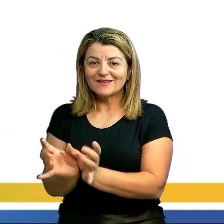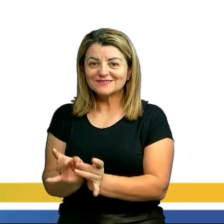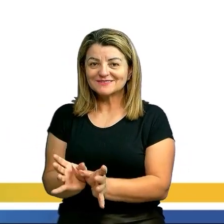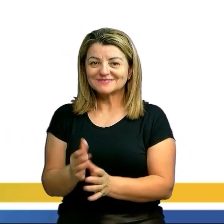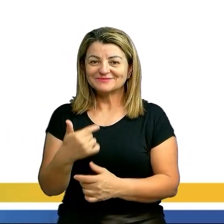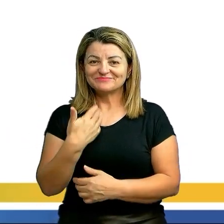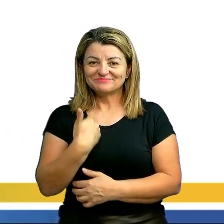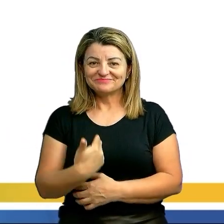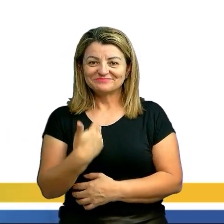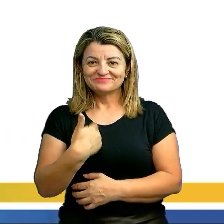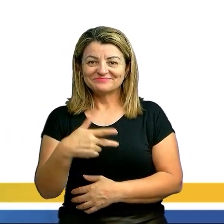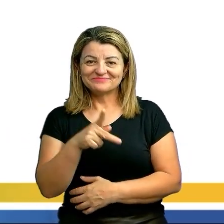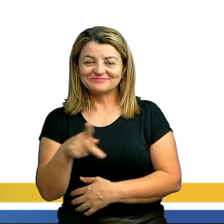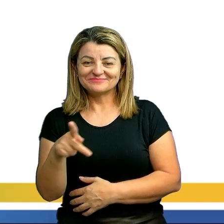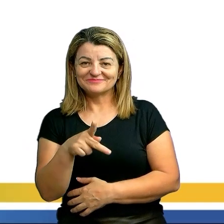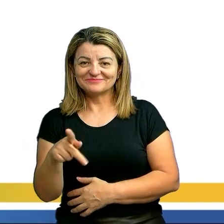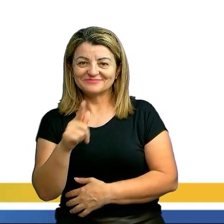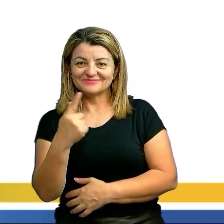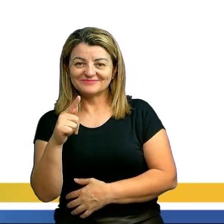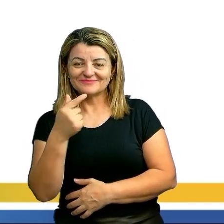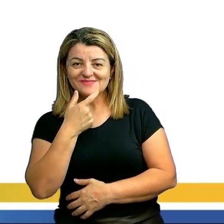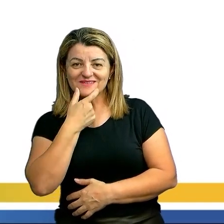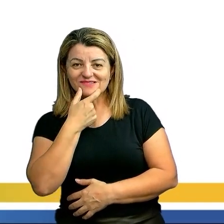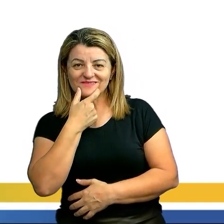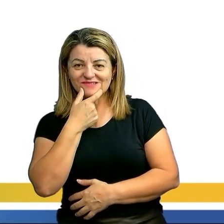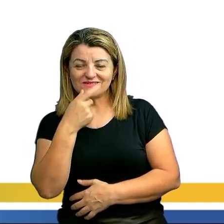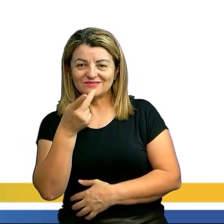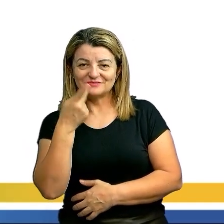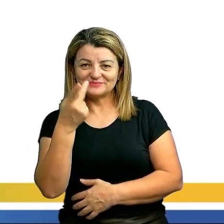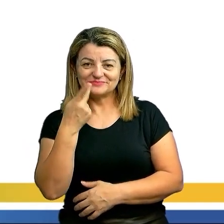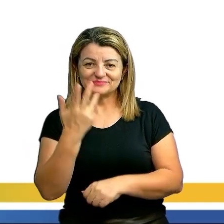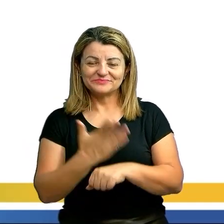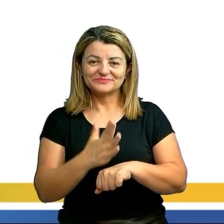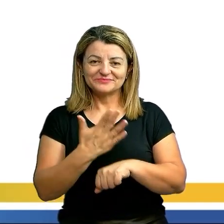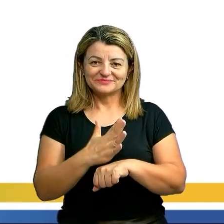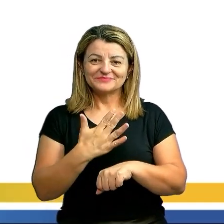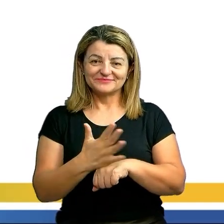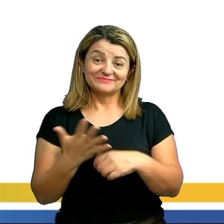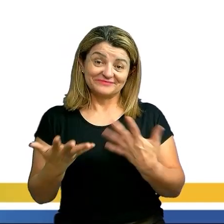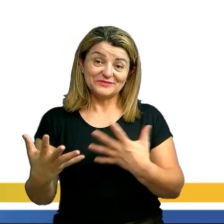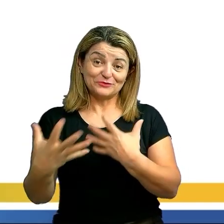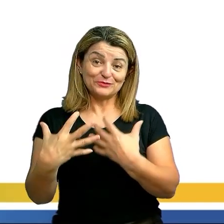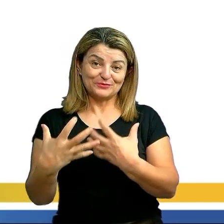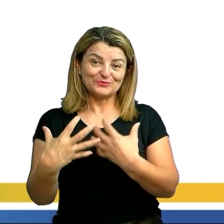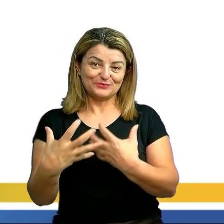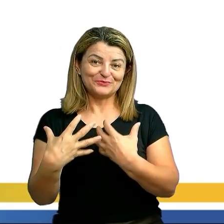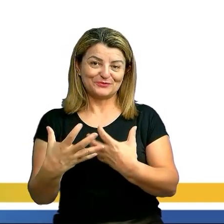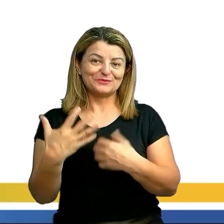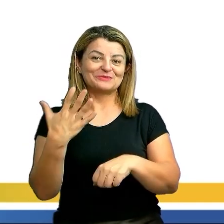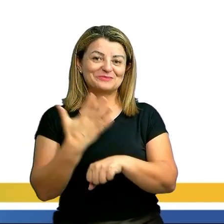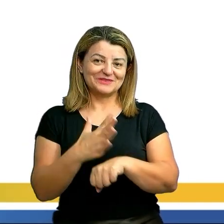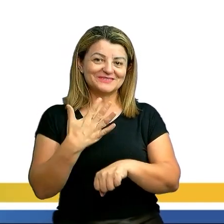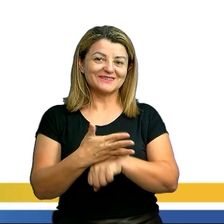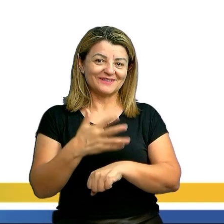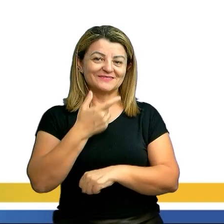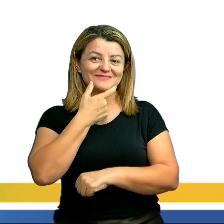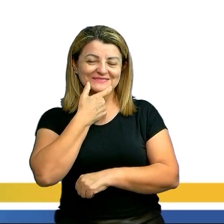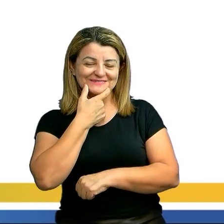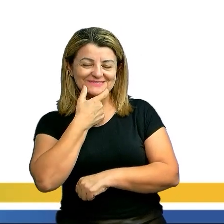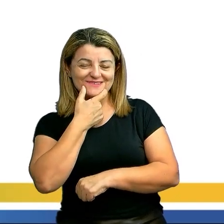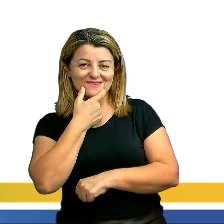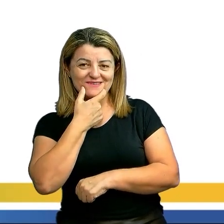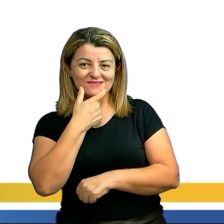inglês. Essas organizações internacionais acabam fazendo a gente exercitar também